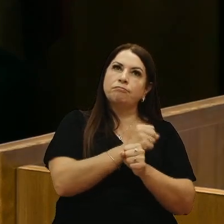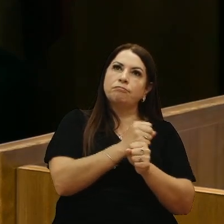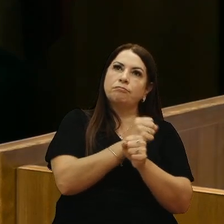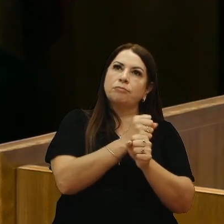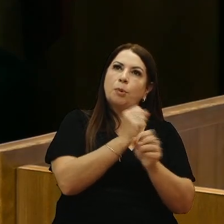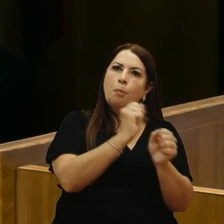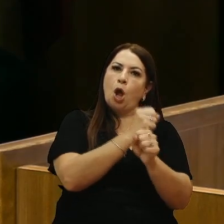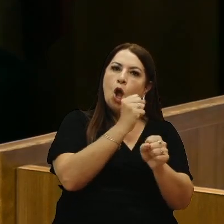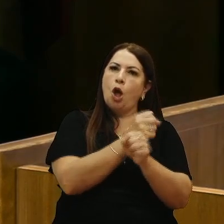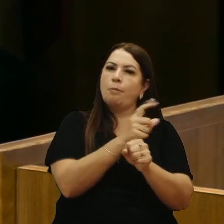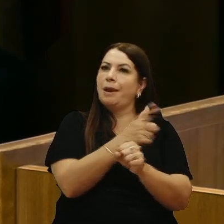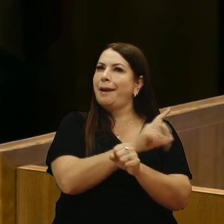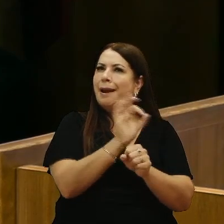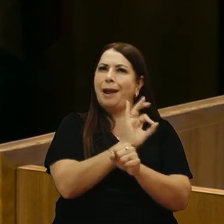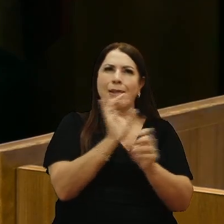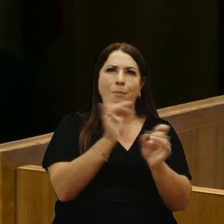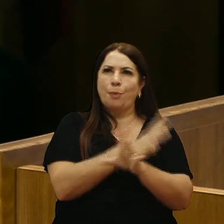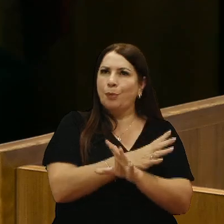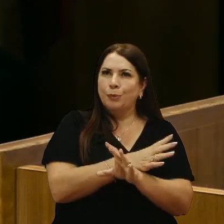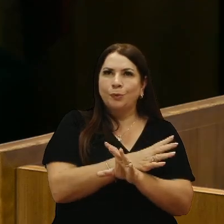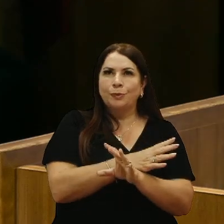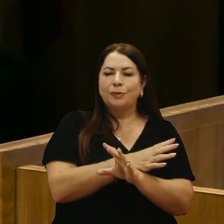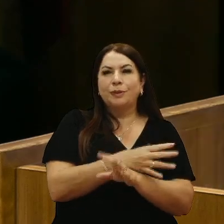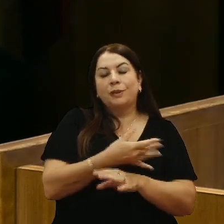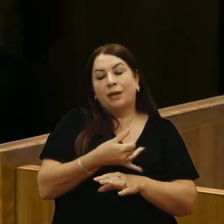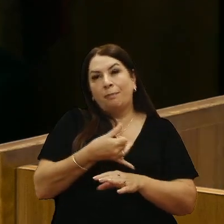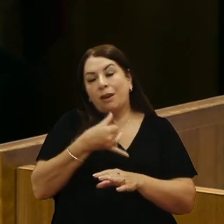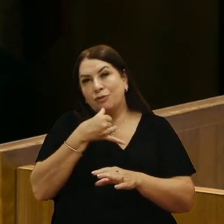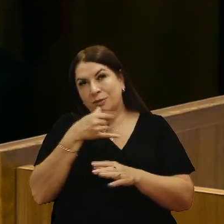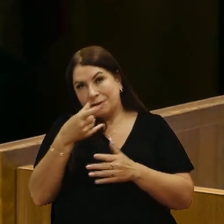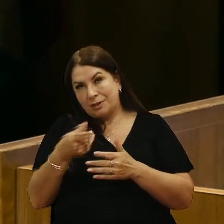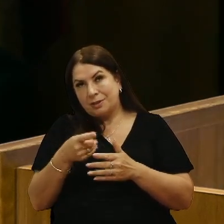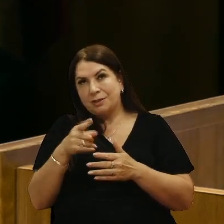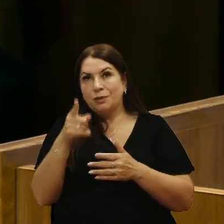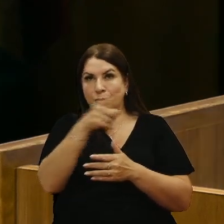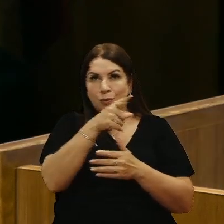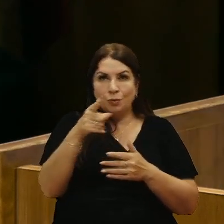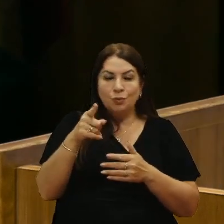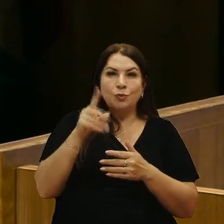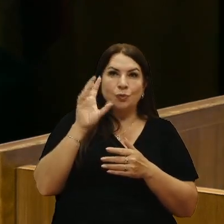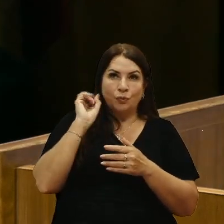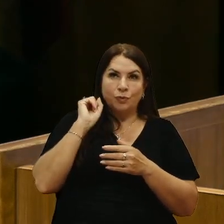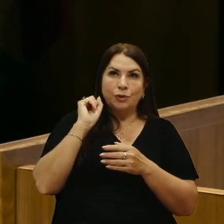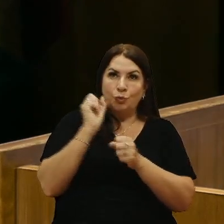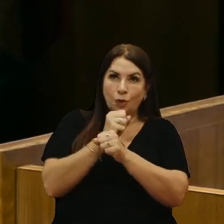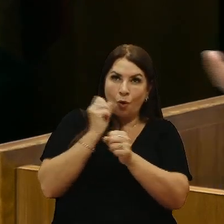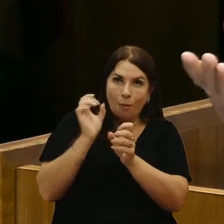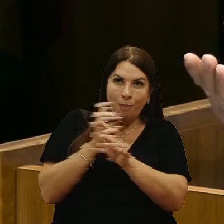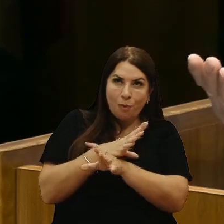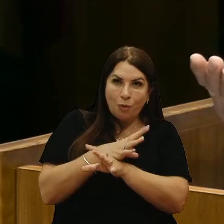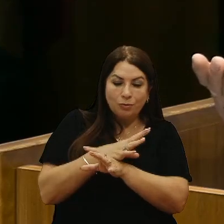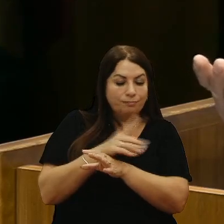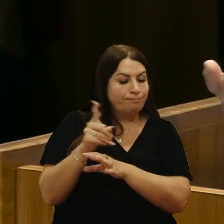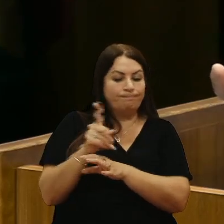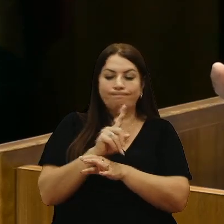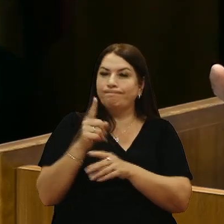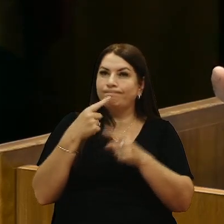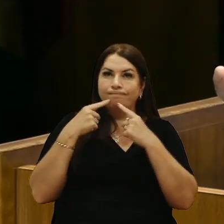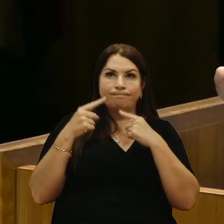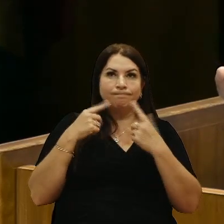obra. E a parte triste, cidadão, tu que está me escutando, que quer as obras prontas, isso vocês não